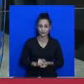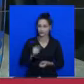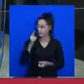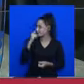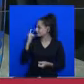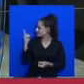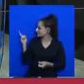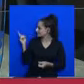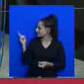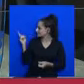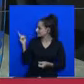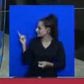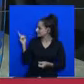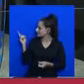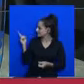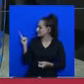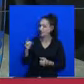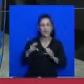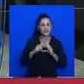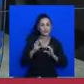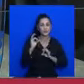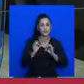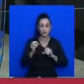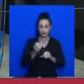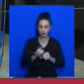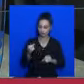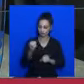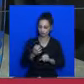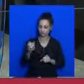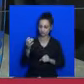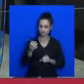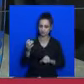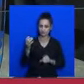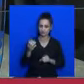Muito bem, as bolas estão sendo colocadas no tubo de transferência.